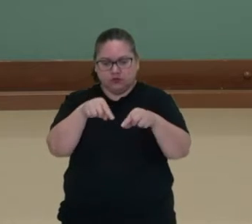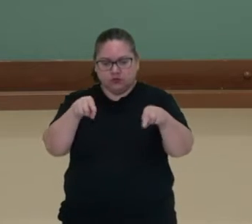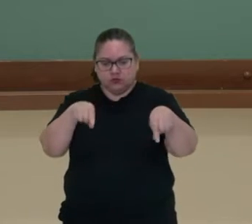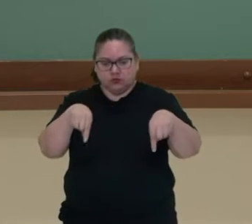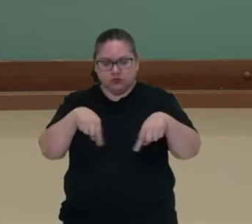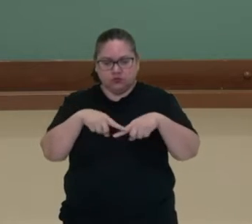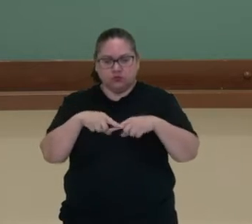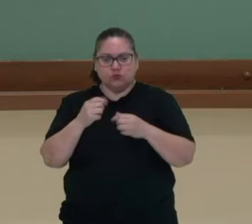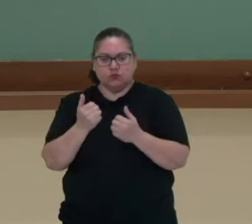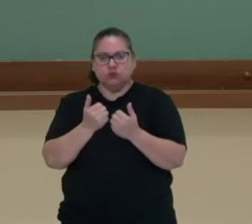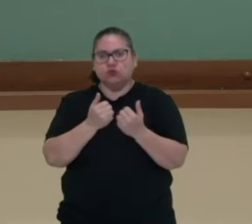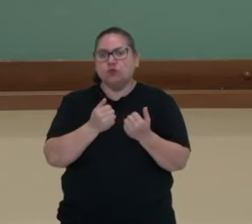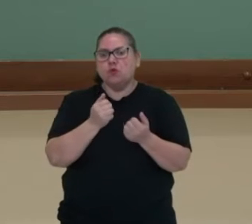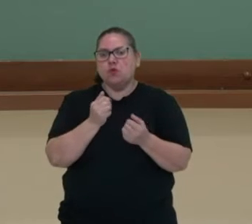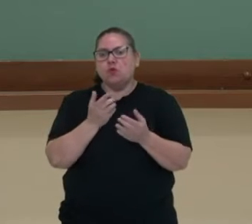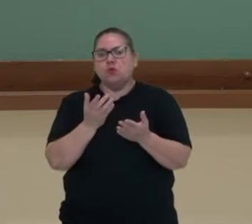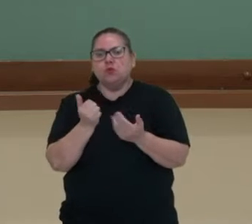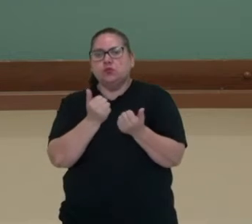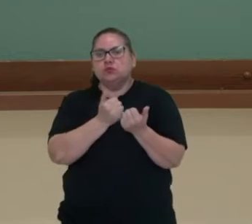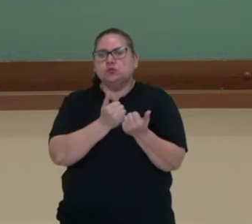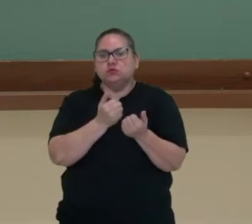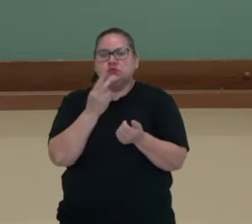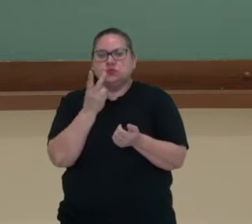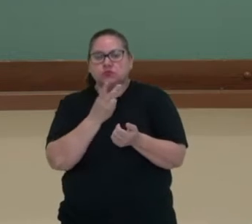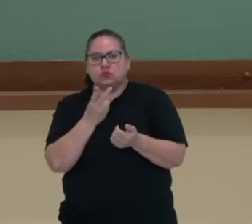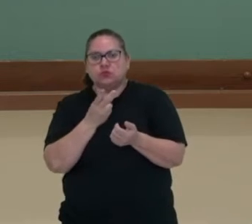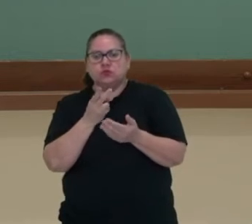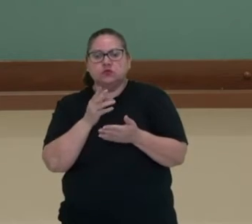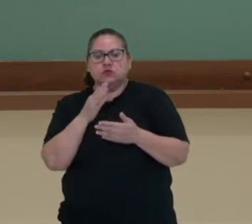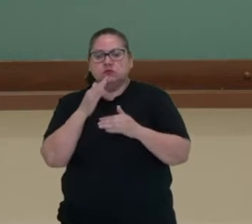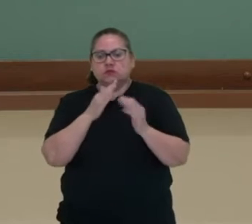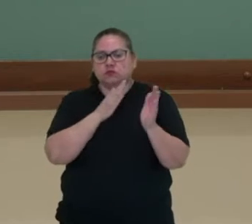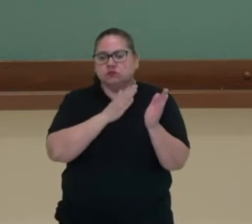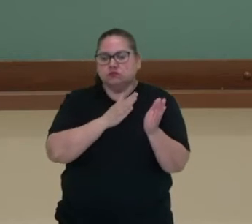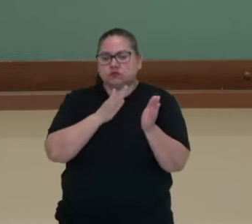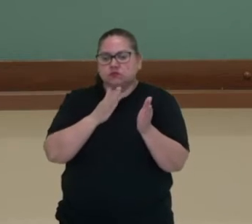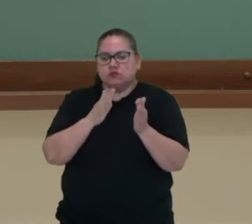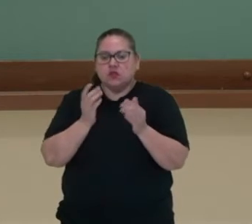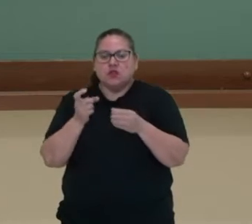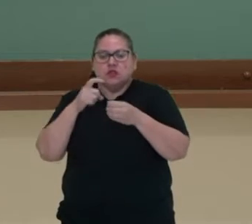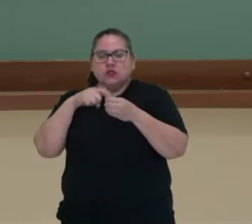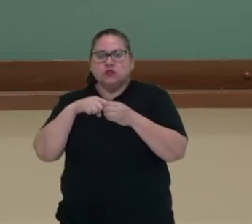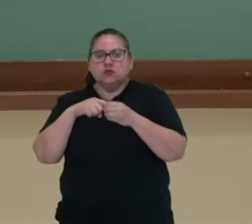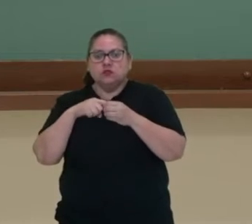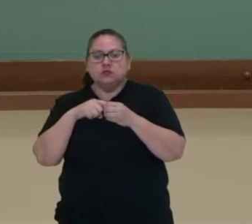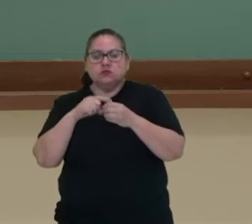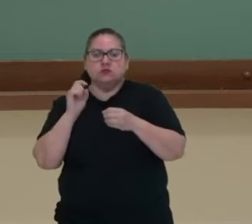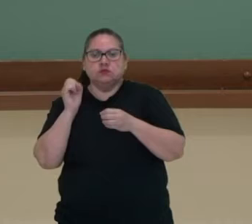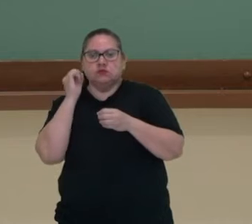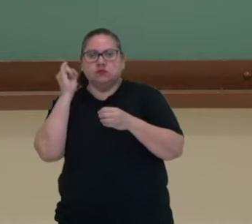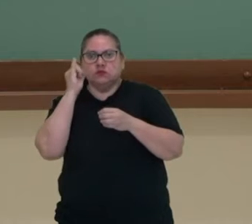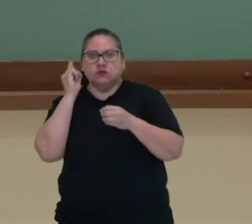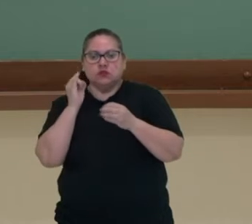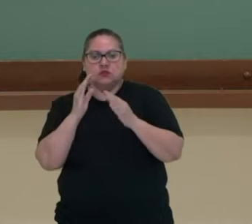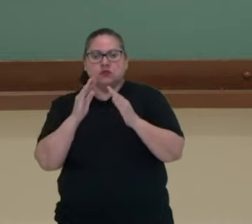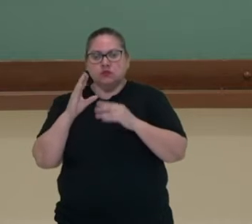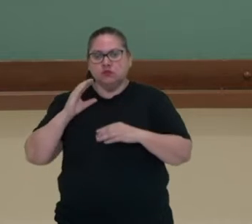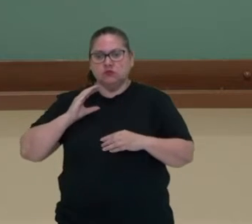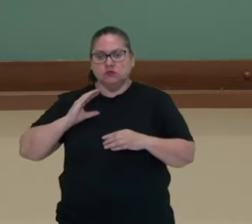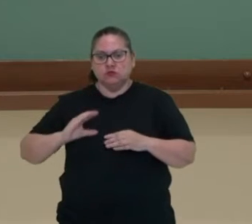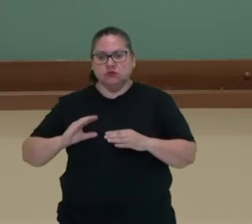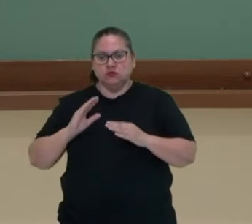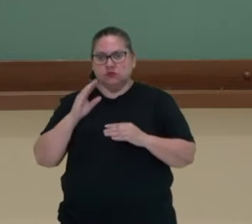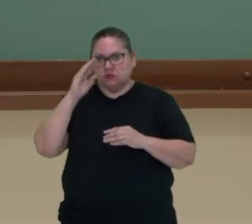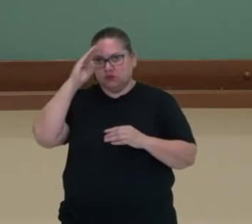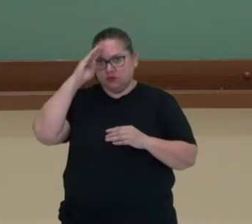o subchefe, essa hierarquia tão importante dentro dos nossos colégios cívicos militares, como